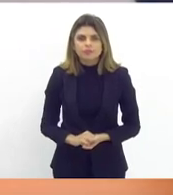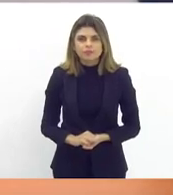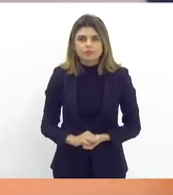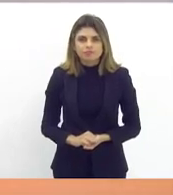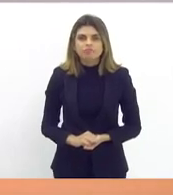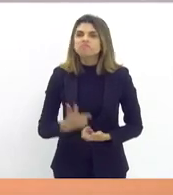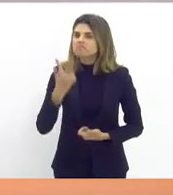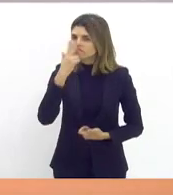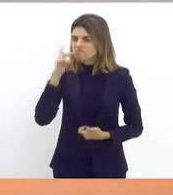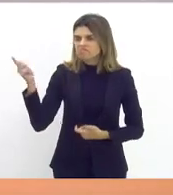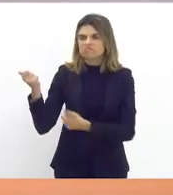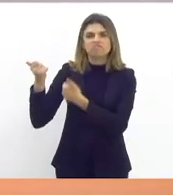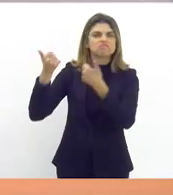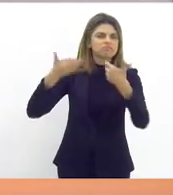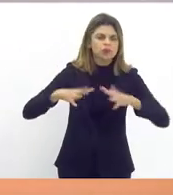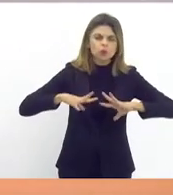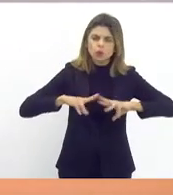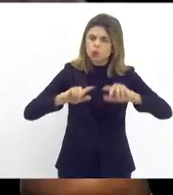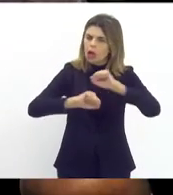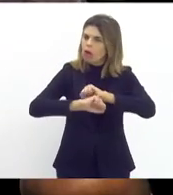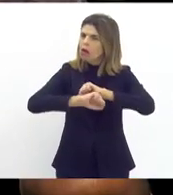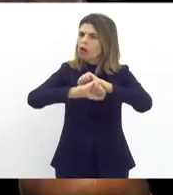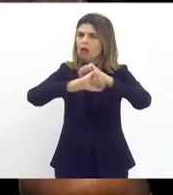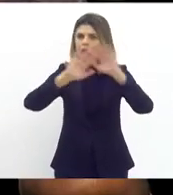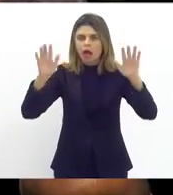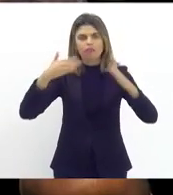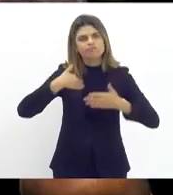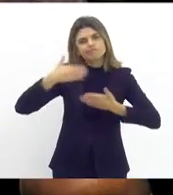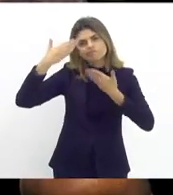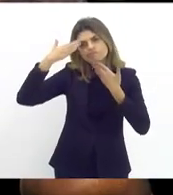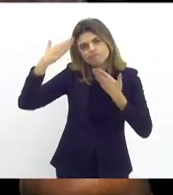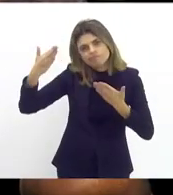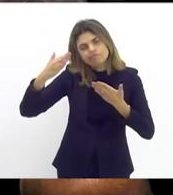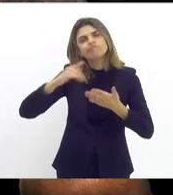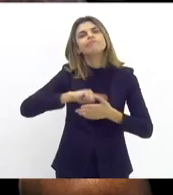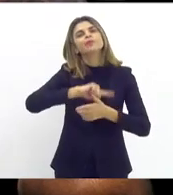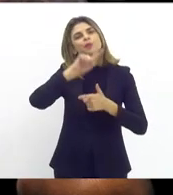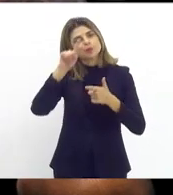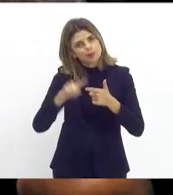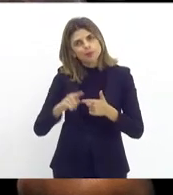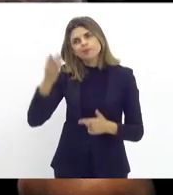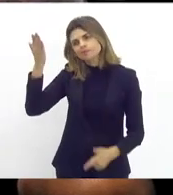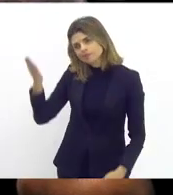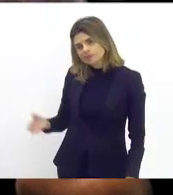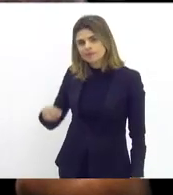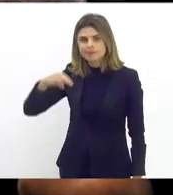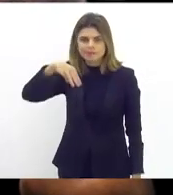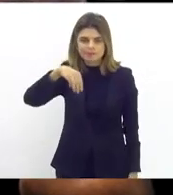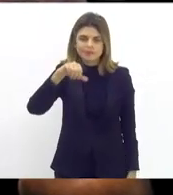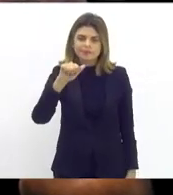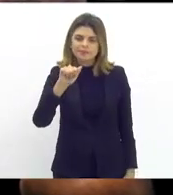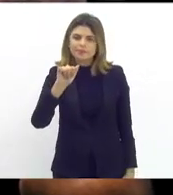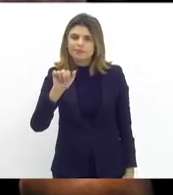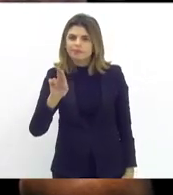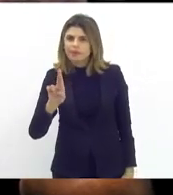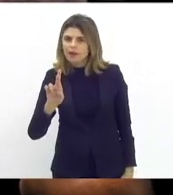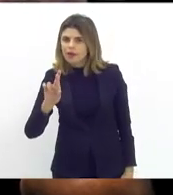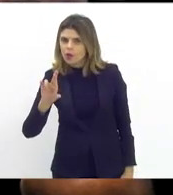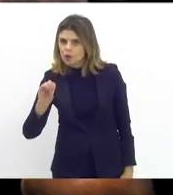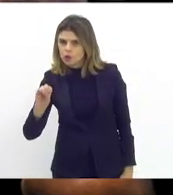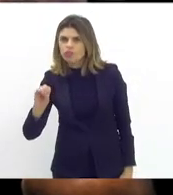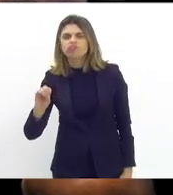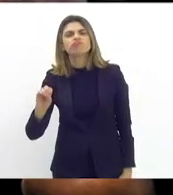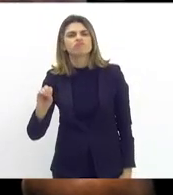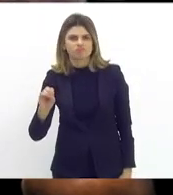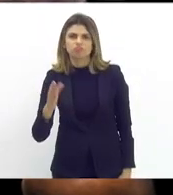acho que foi extremamente produtivo e quero agradecer muito mais uma vez aqui o Mauro, que foi muito importante aí para o sucesso